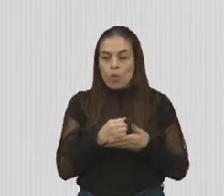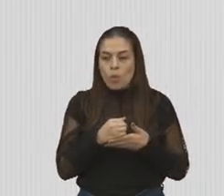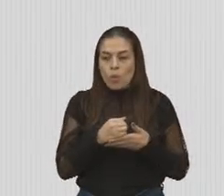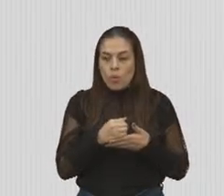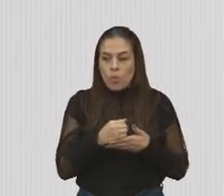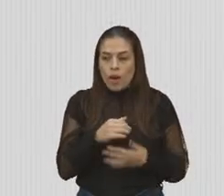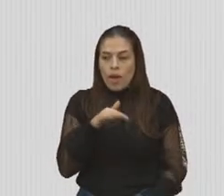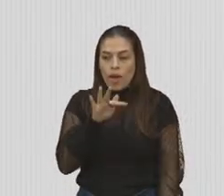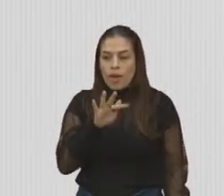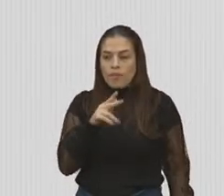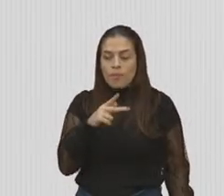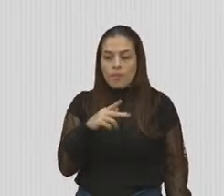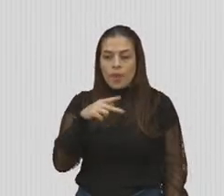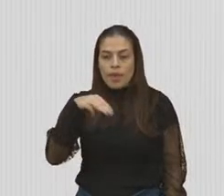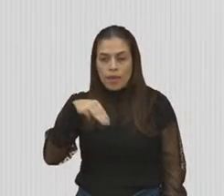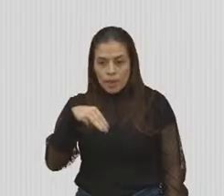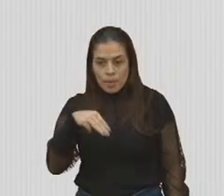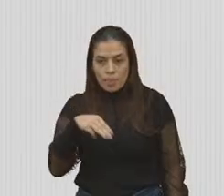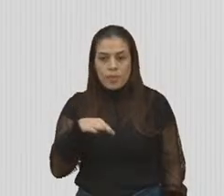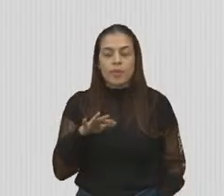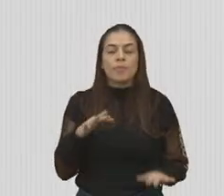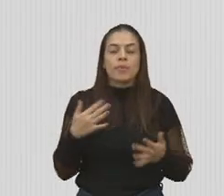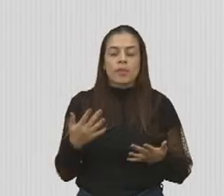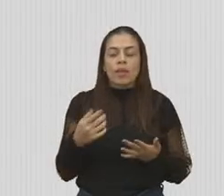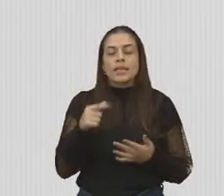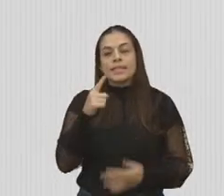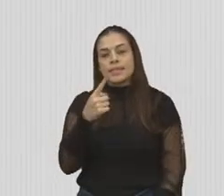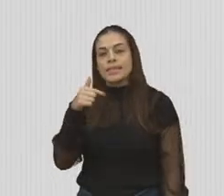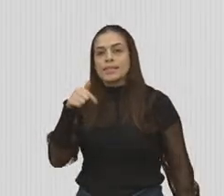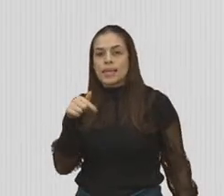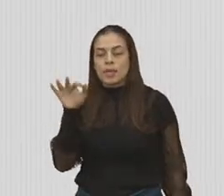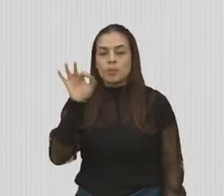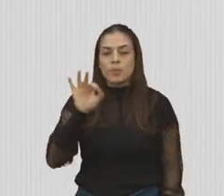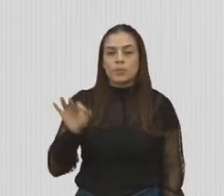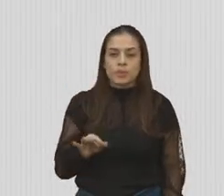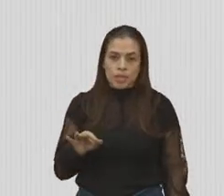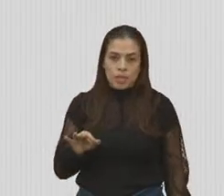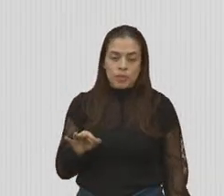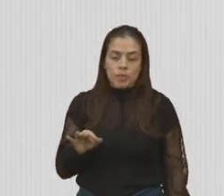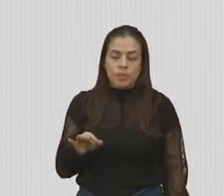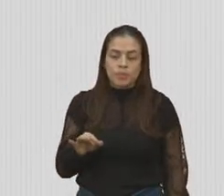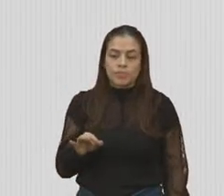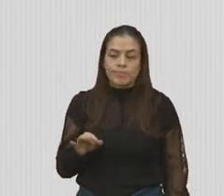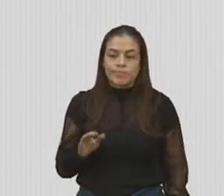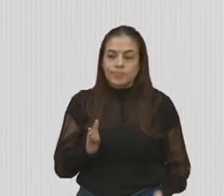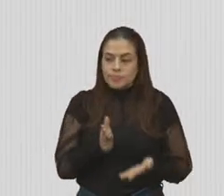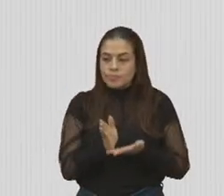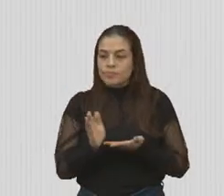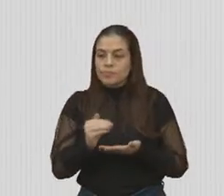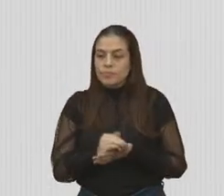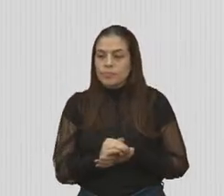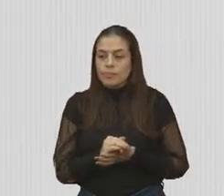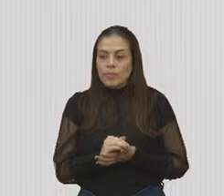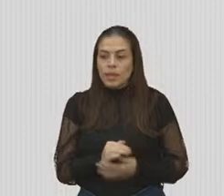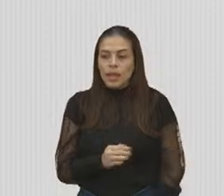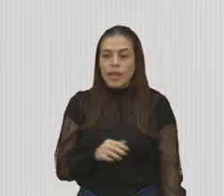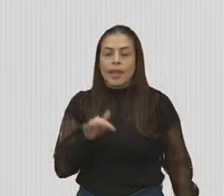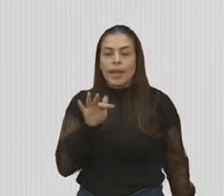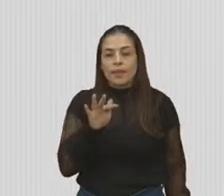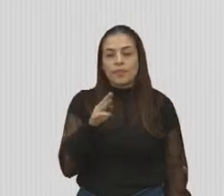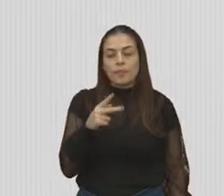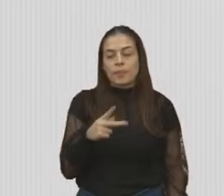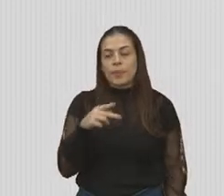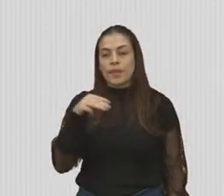previsto 148 milhões, que é 17% da receita total. O FPM complementar, de 1%, que ele